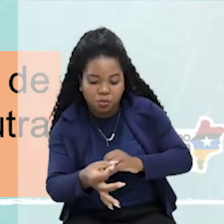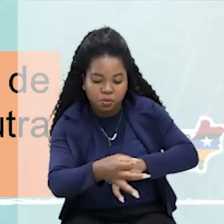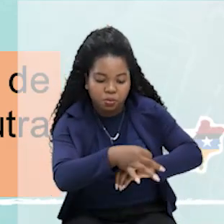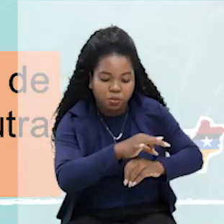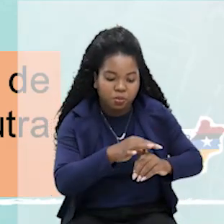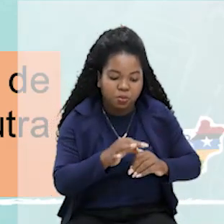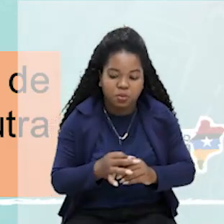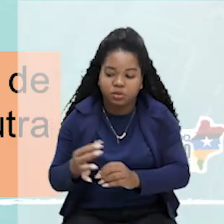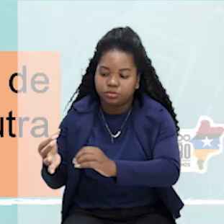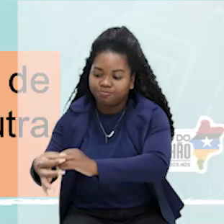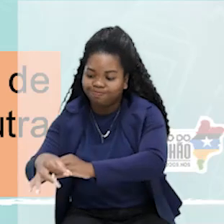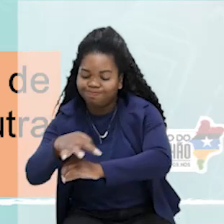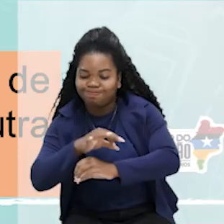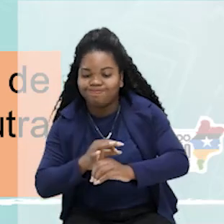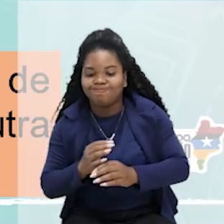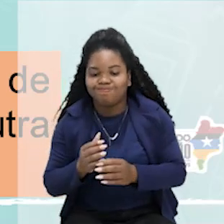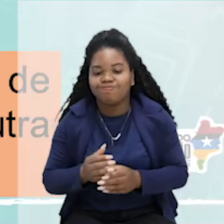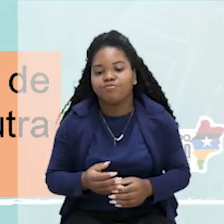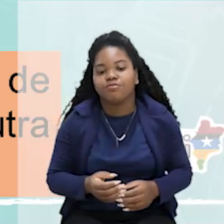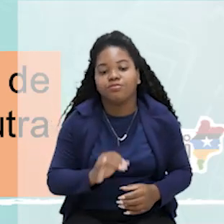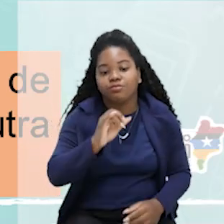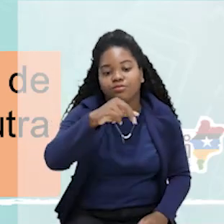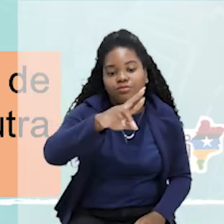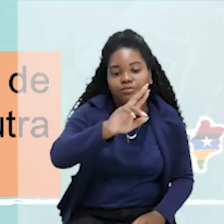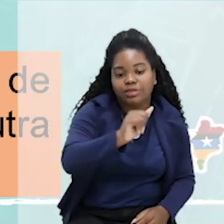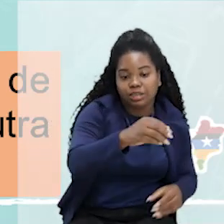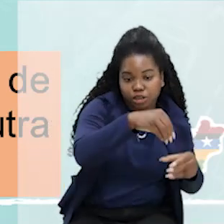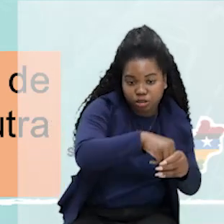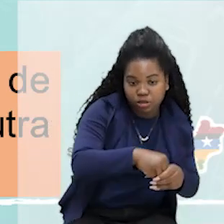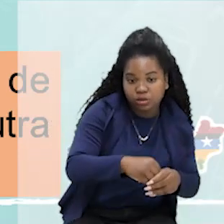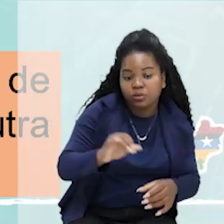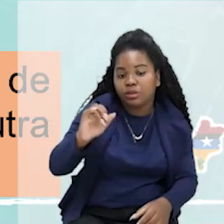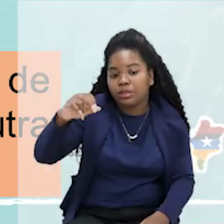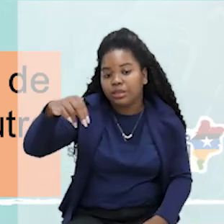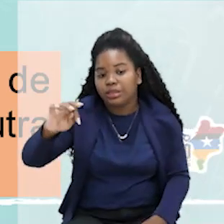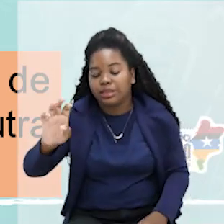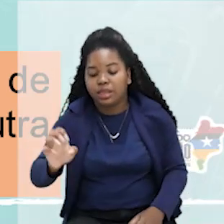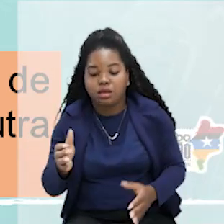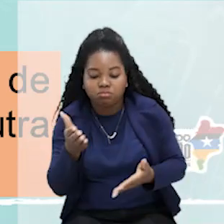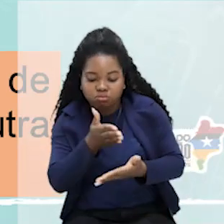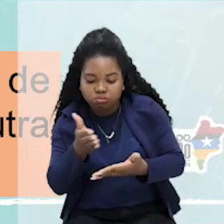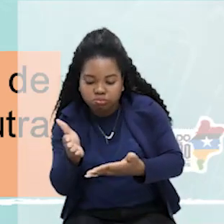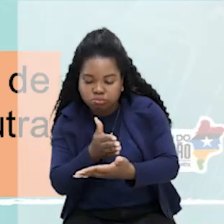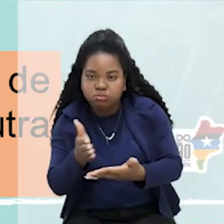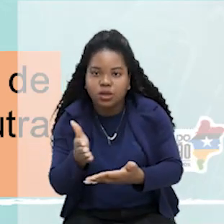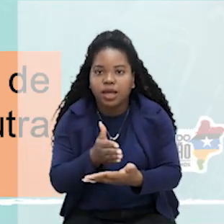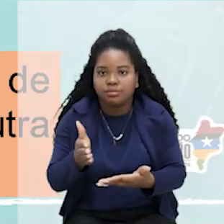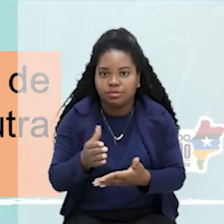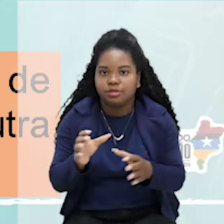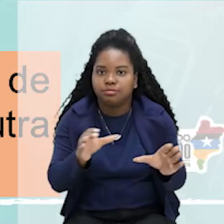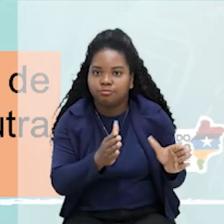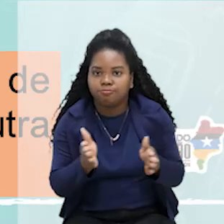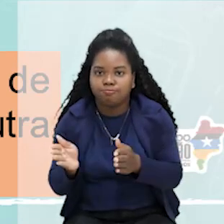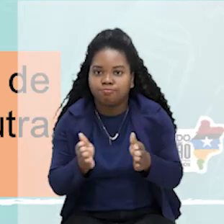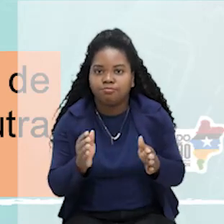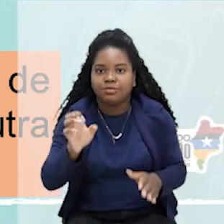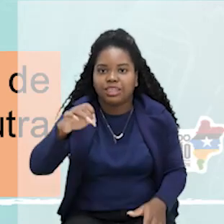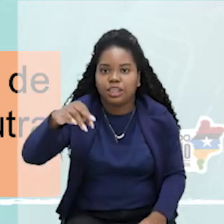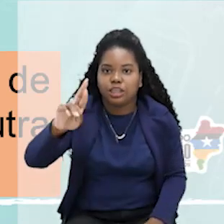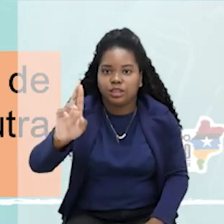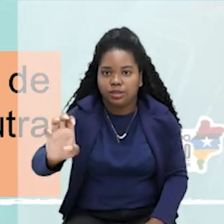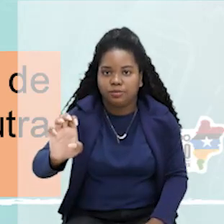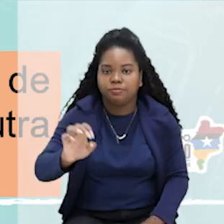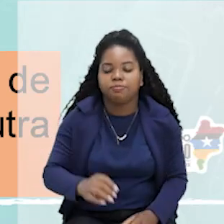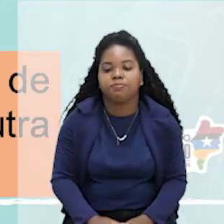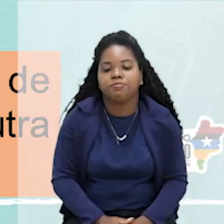certo intra dentro Inter entre as moléculas então a situação para